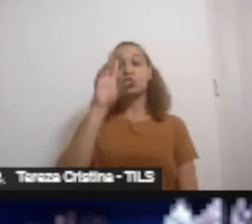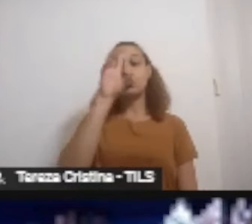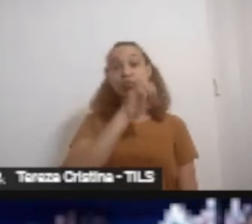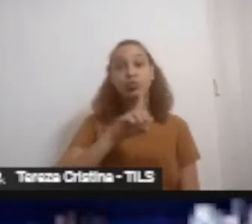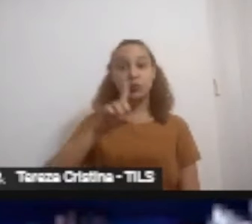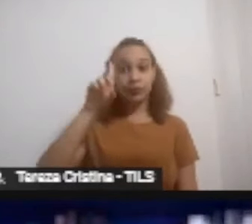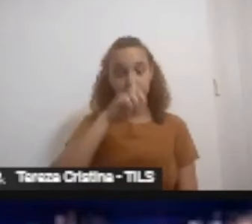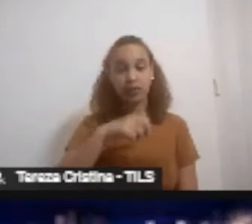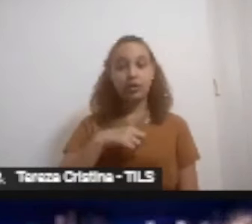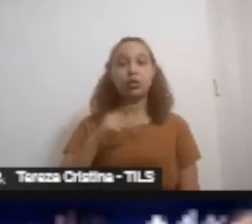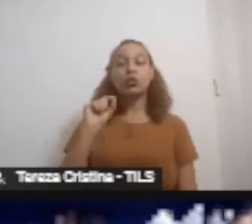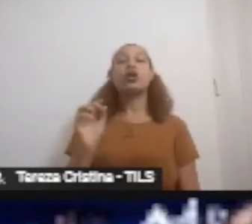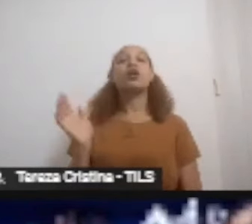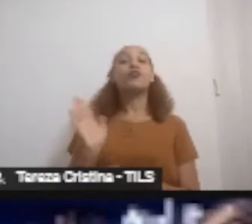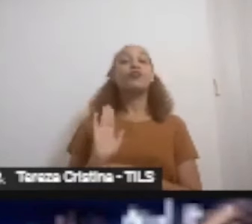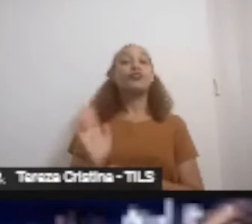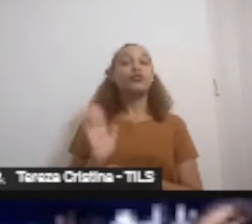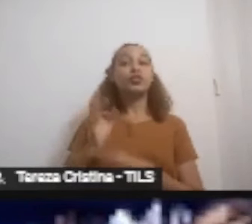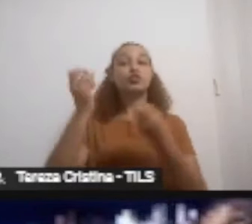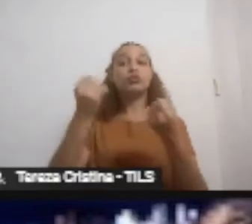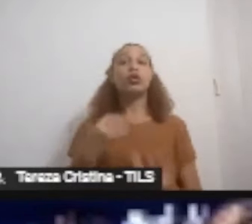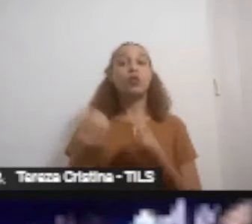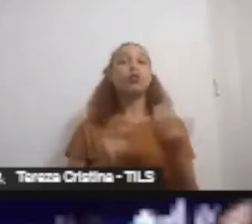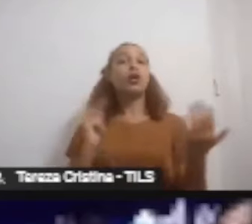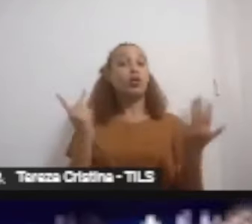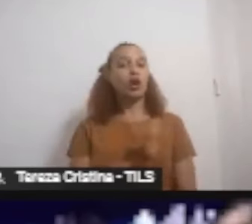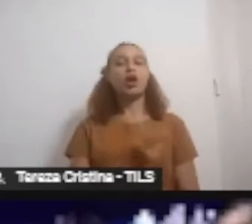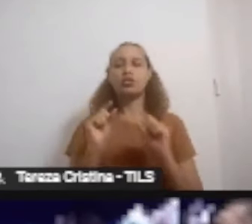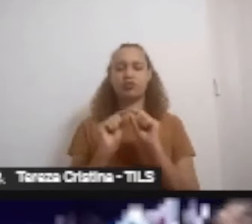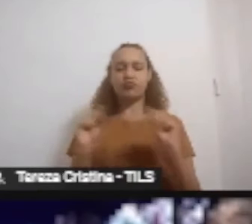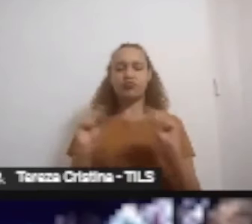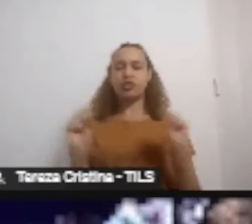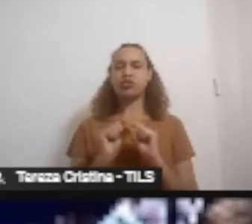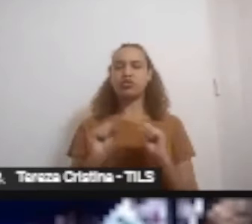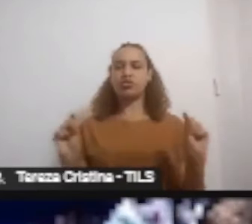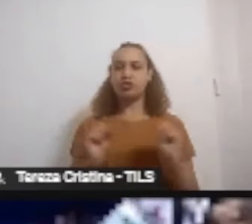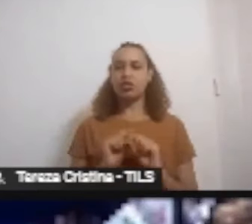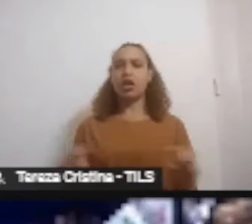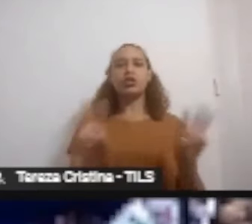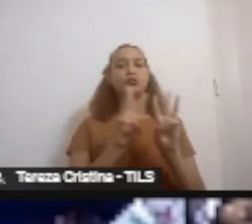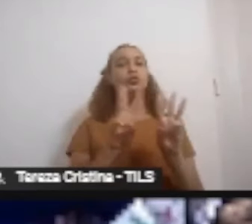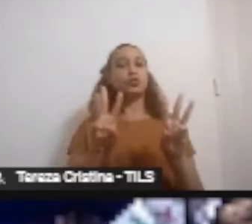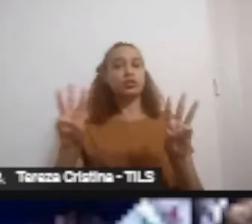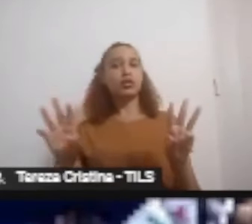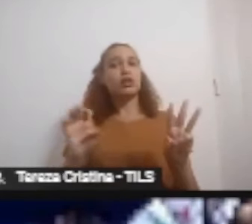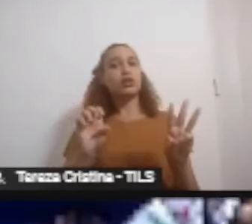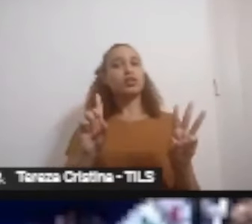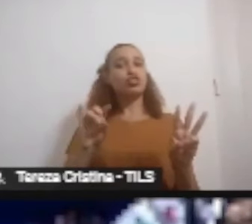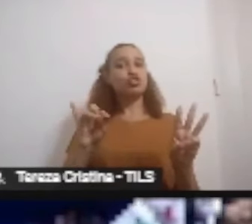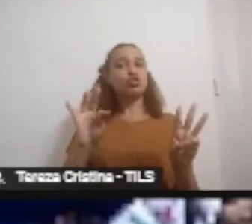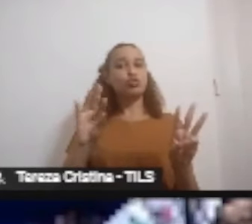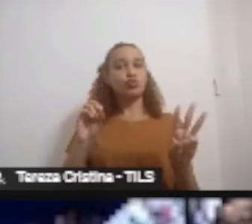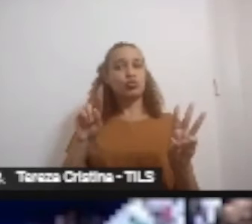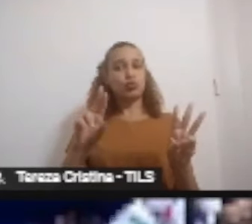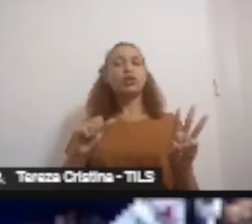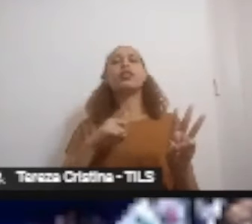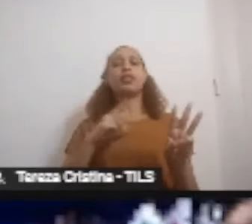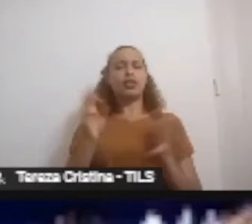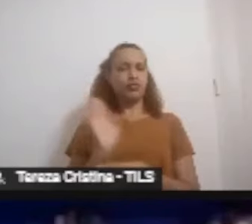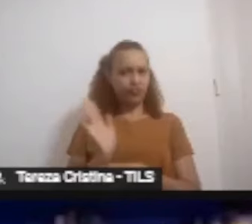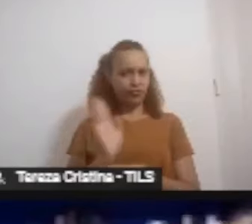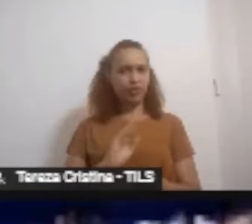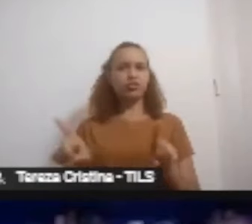vídeo explicando como é que funciona a fitinha, bem bonitinho. No site da editora Caqui já tem o vídeo também, Carol? Tem